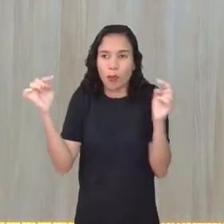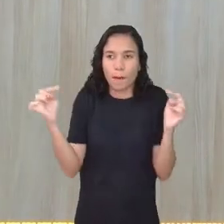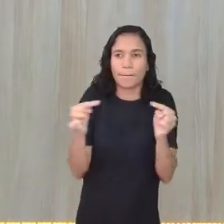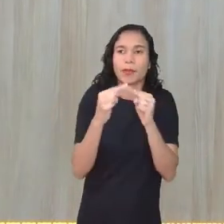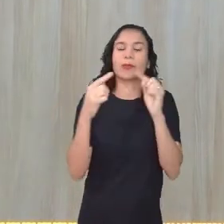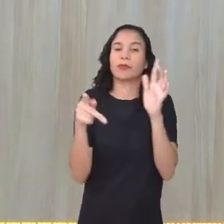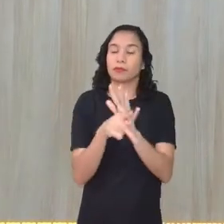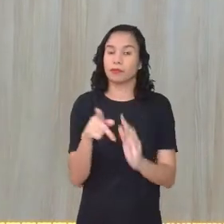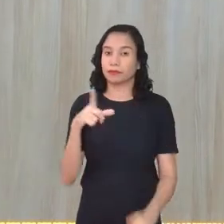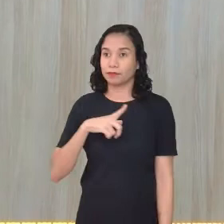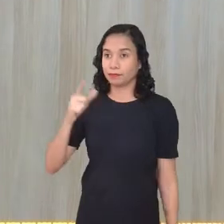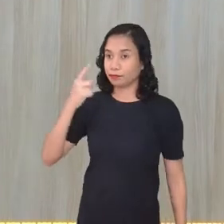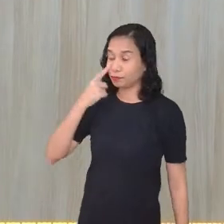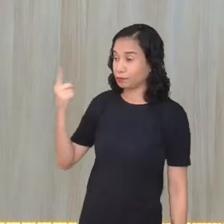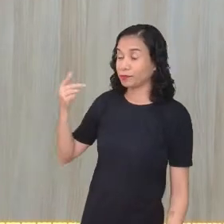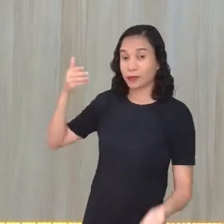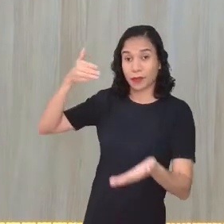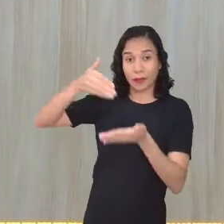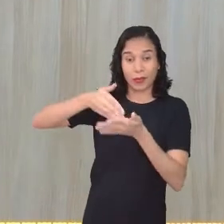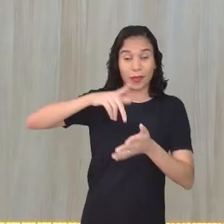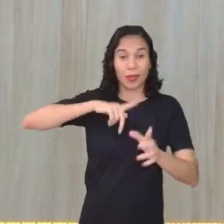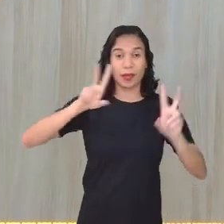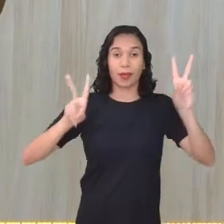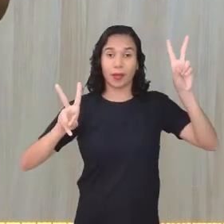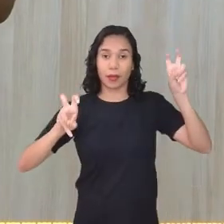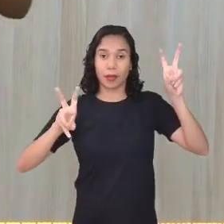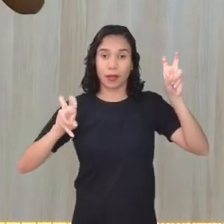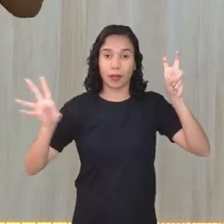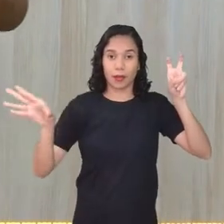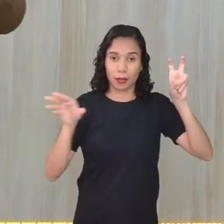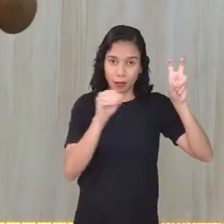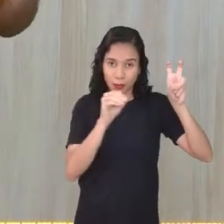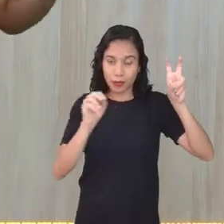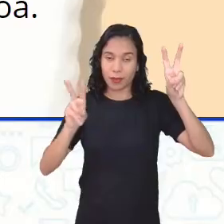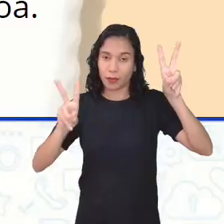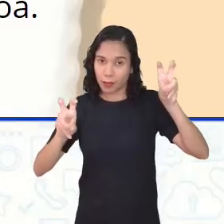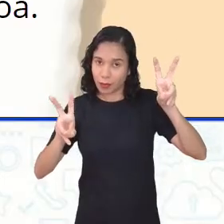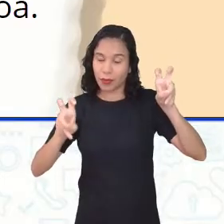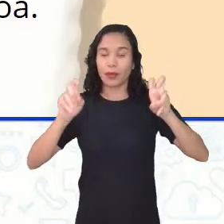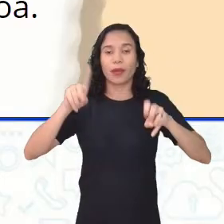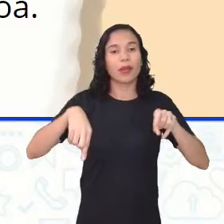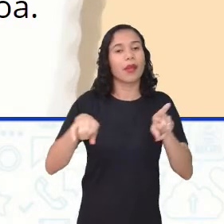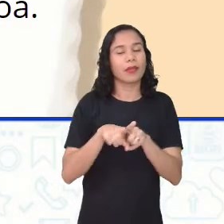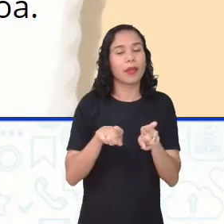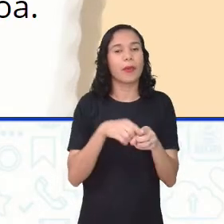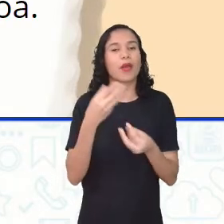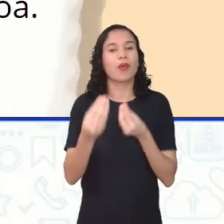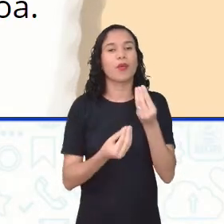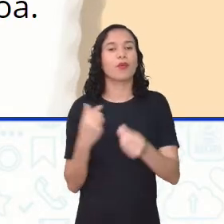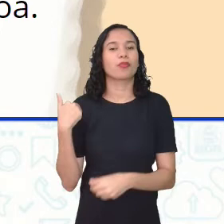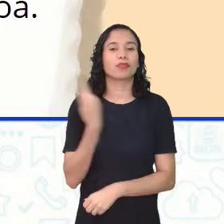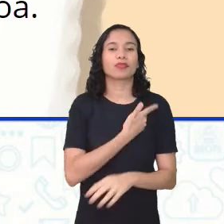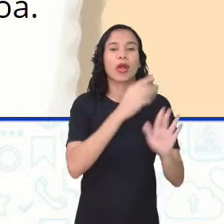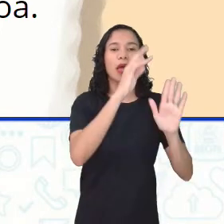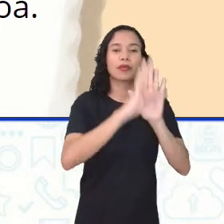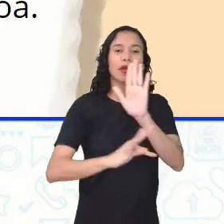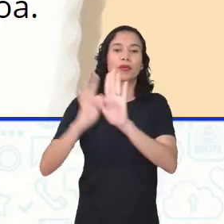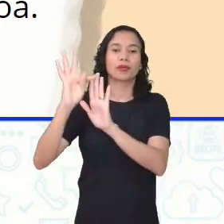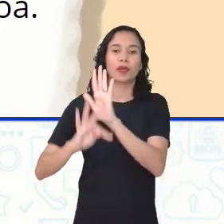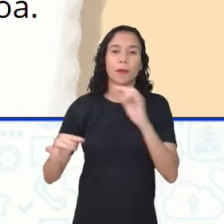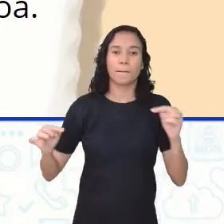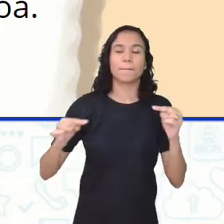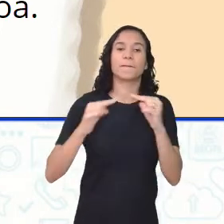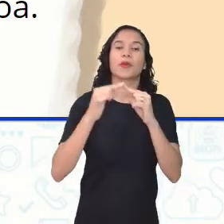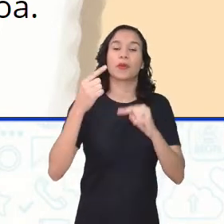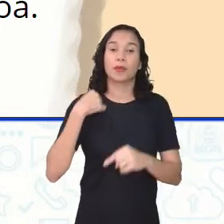momento também. Por último, a gente tem a citação, que é também uma forma de fazer intertextualidade. A